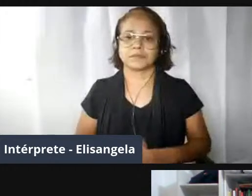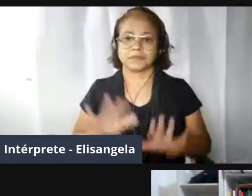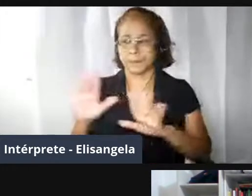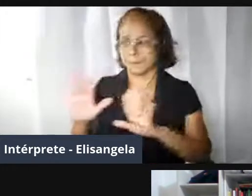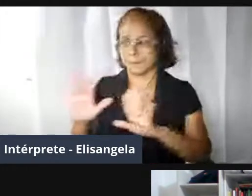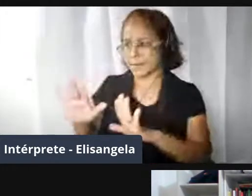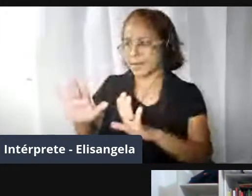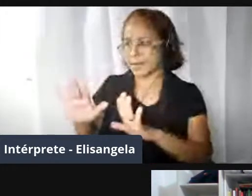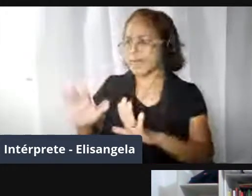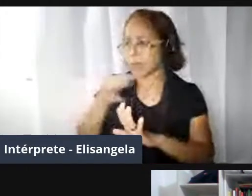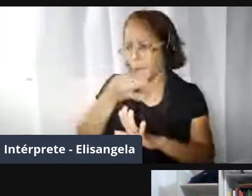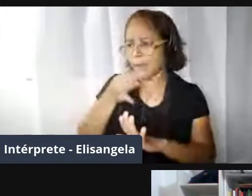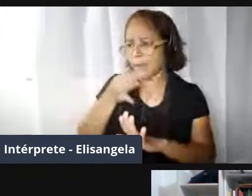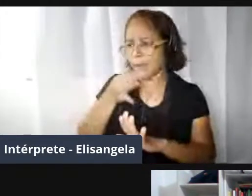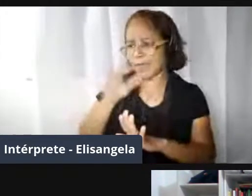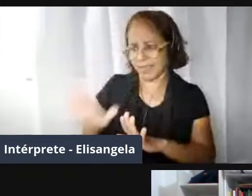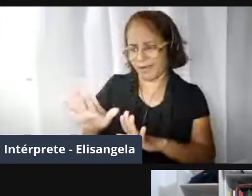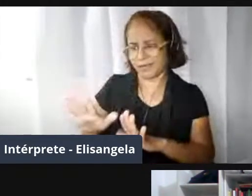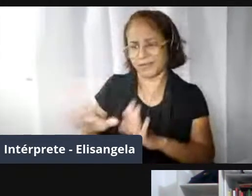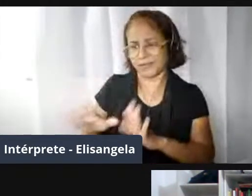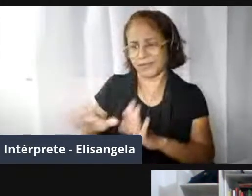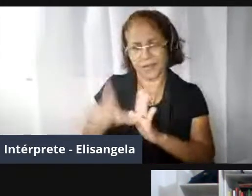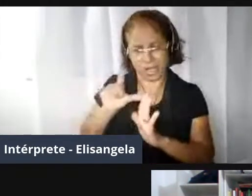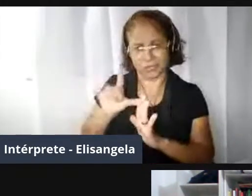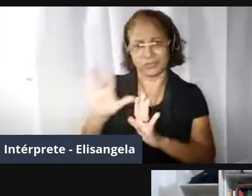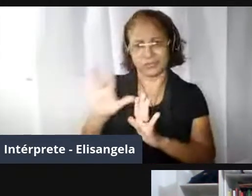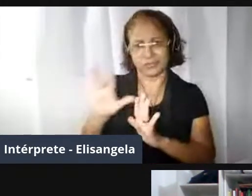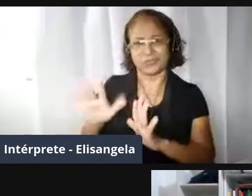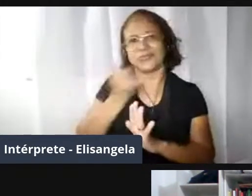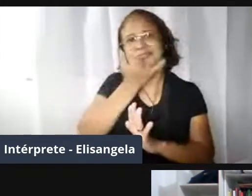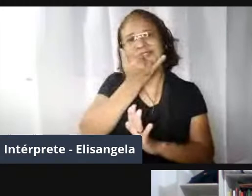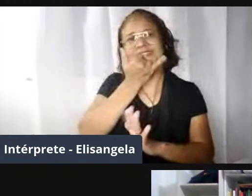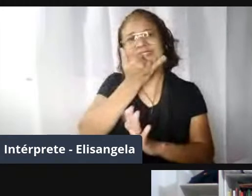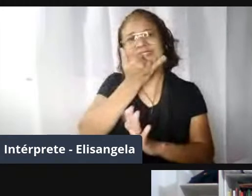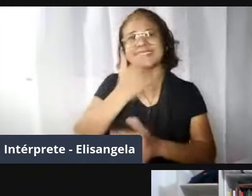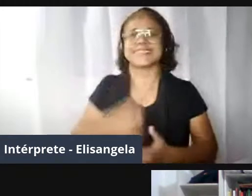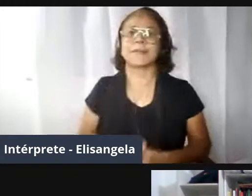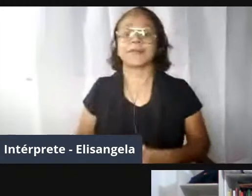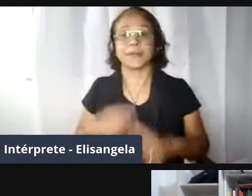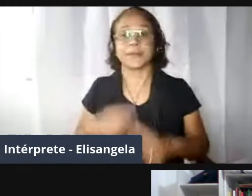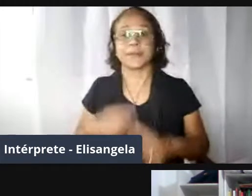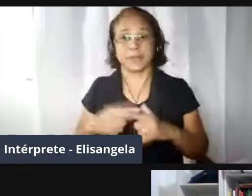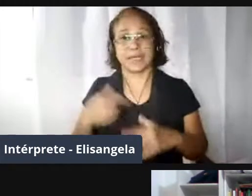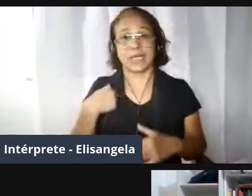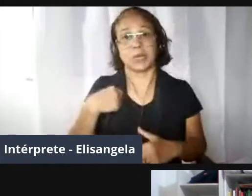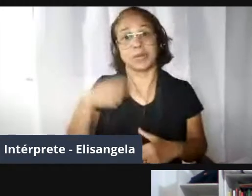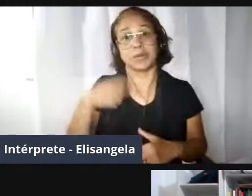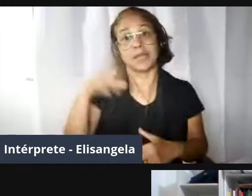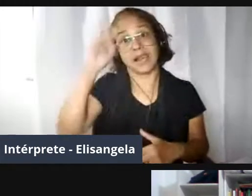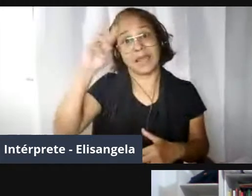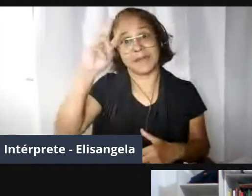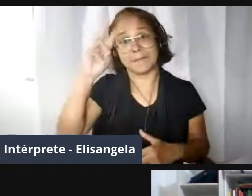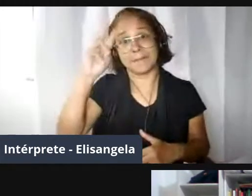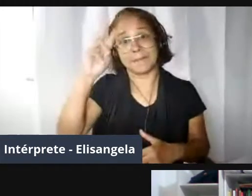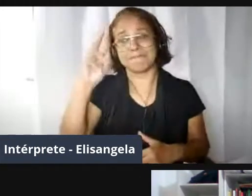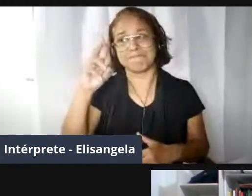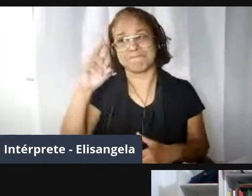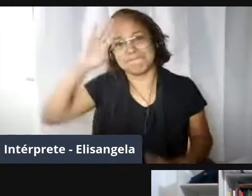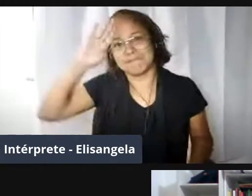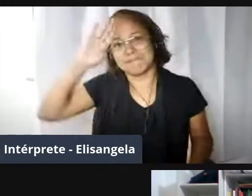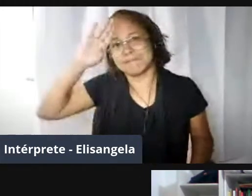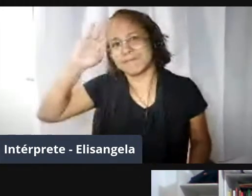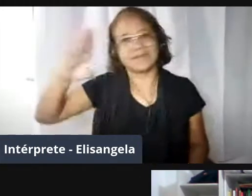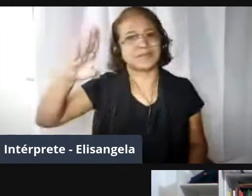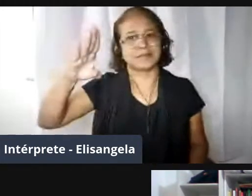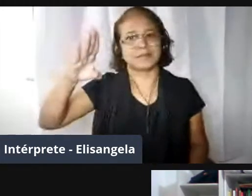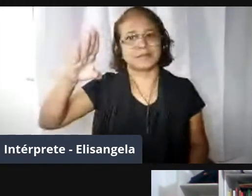posso comentar antes de você fazer as perguntas? Desculpa. É porque eu me lembrei de uma coisa fundamental, que é quando você falou isso,